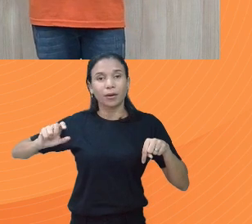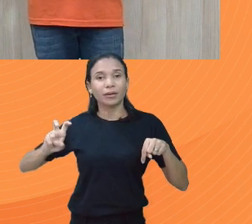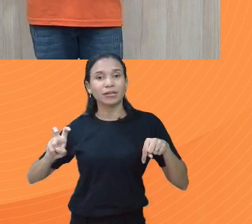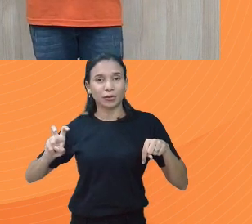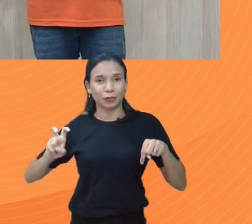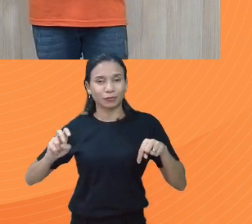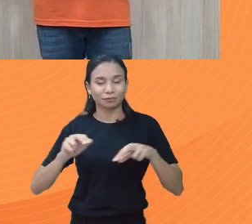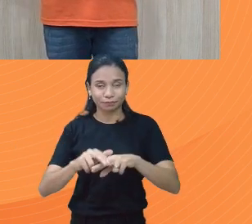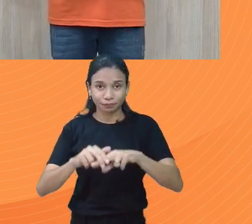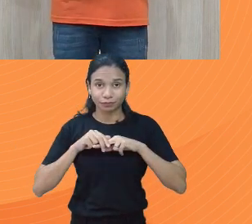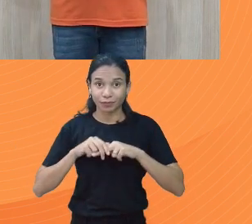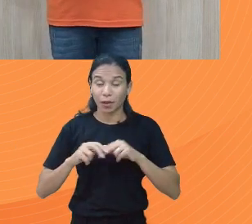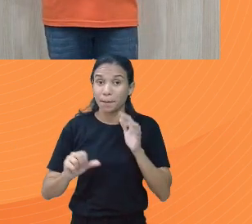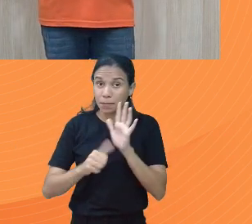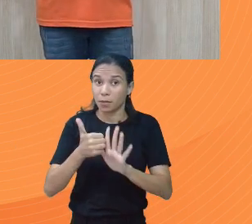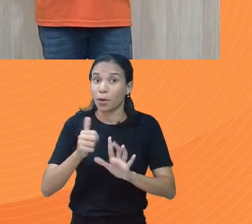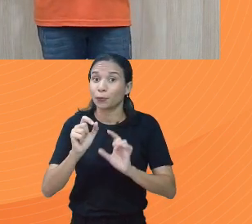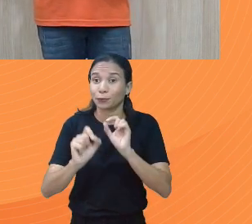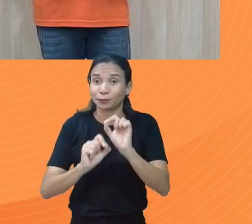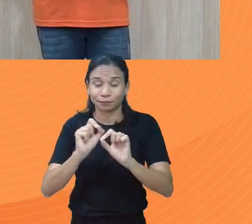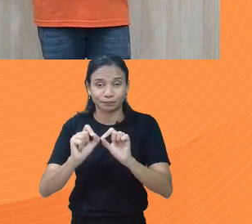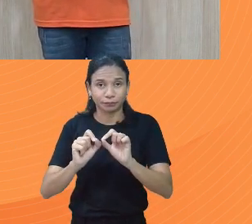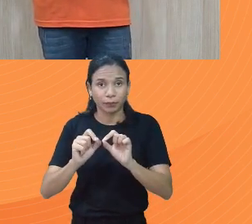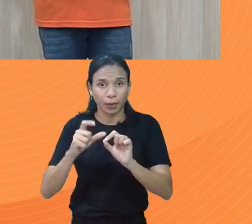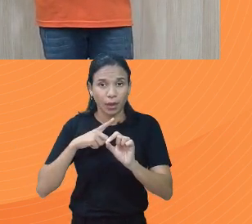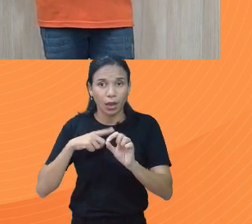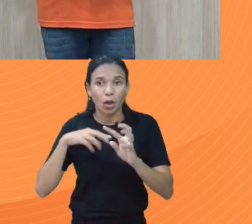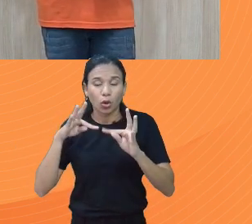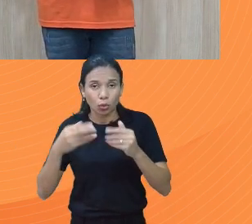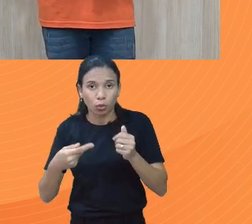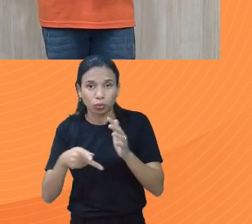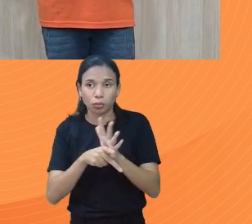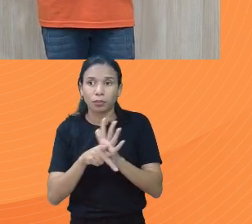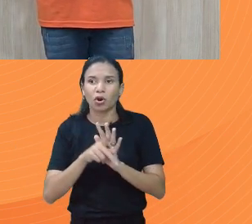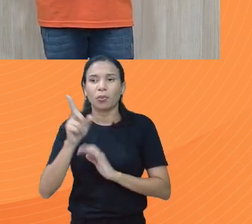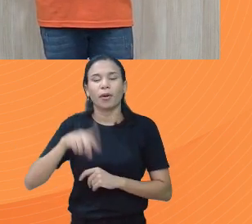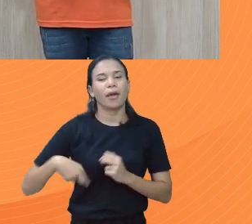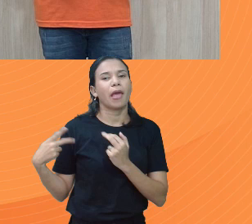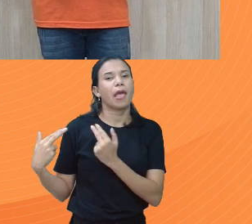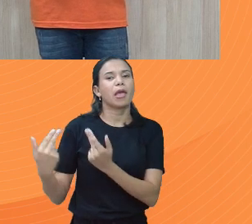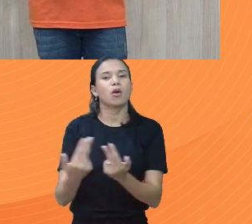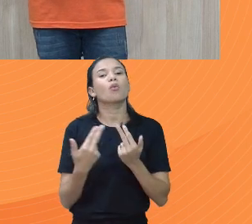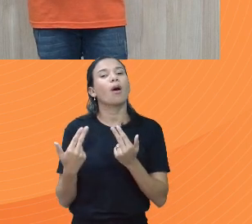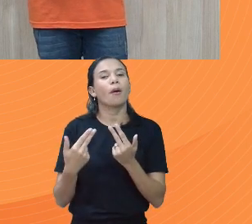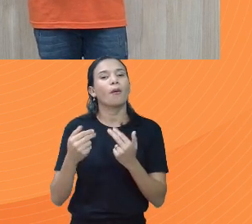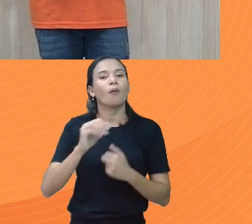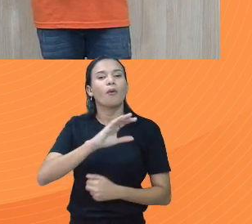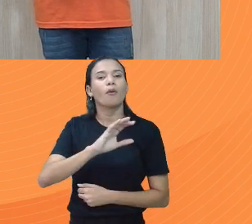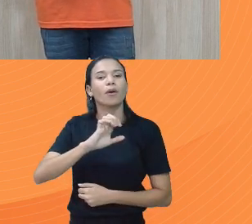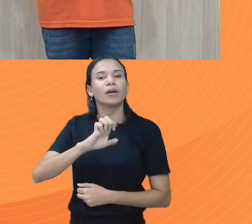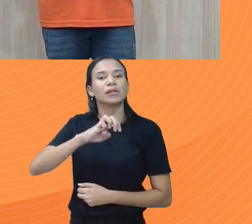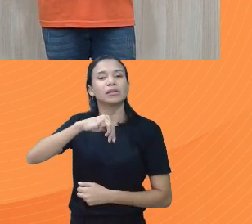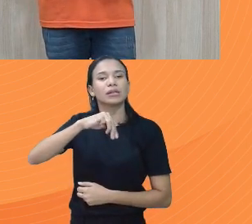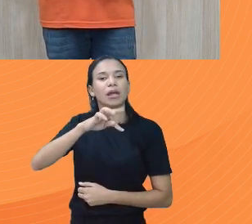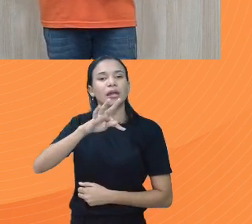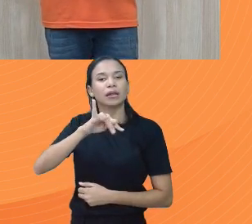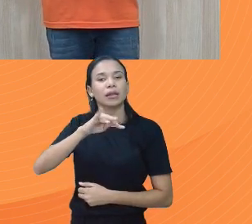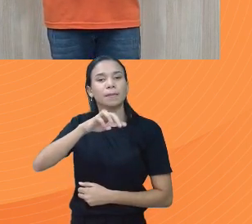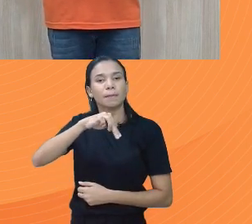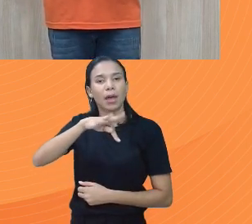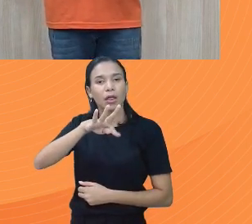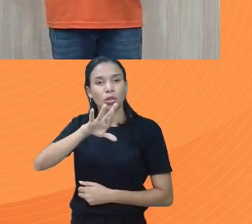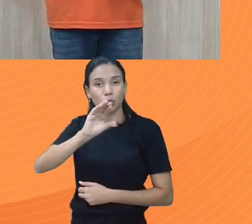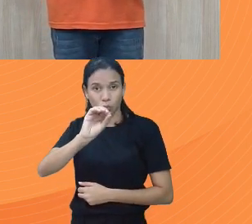altura. Primeira coisa boa, todas as unidades de medidas estão em centímetros. Lembrem que a